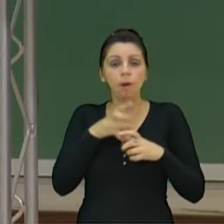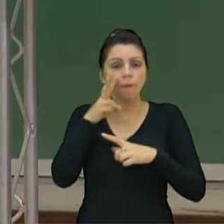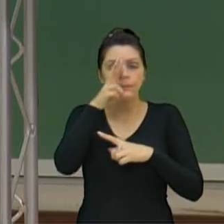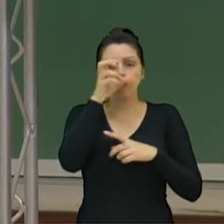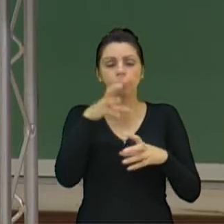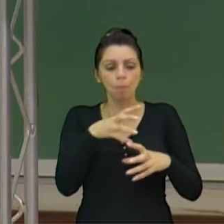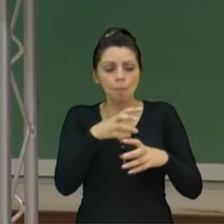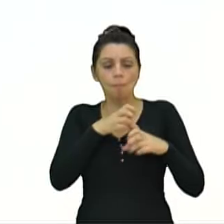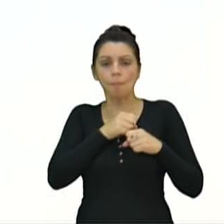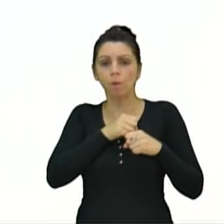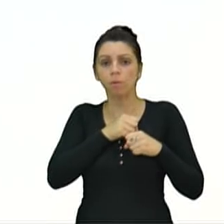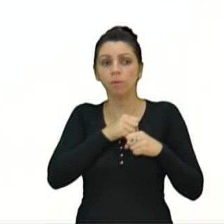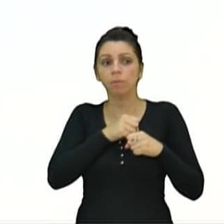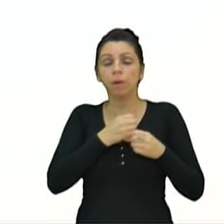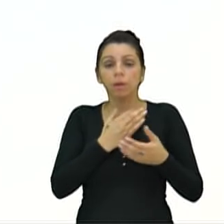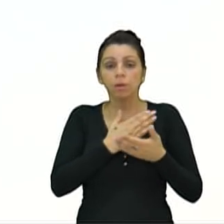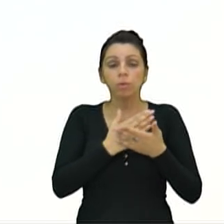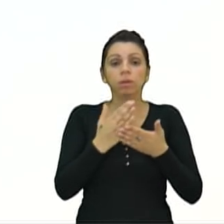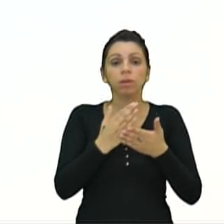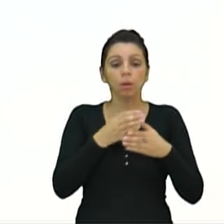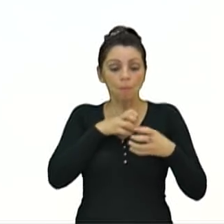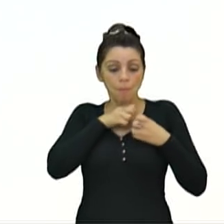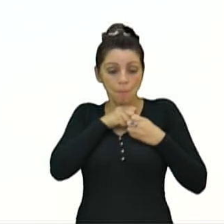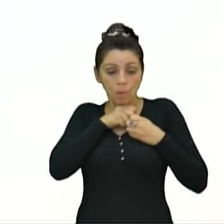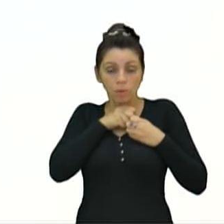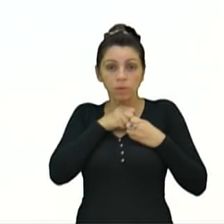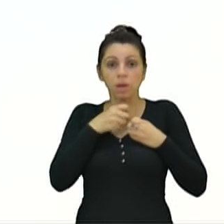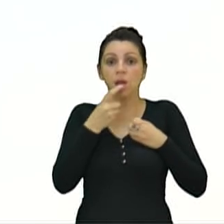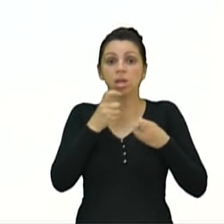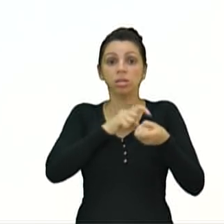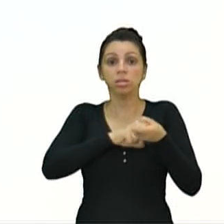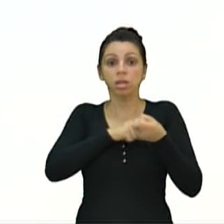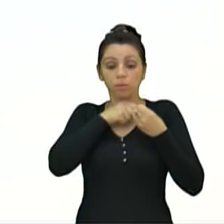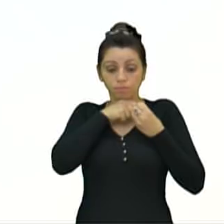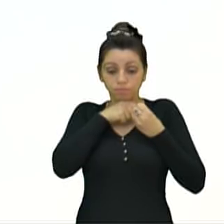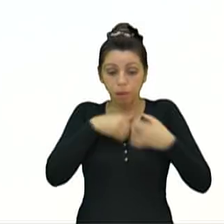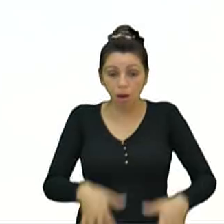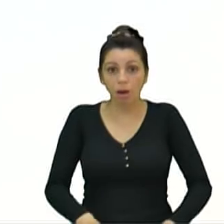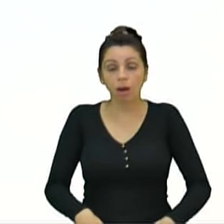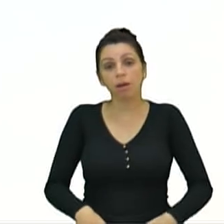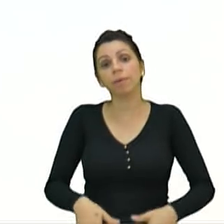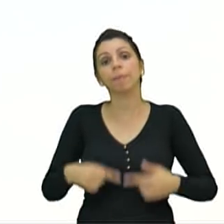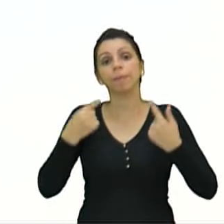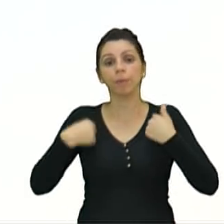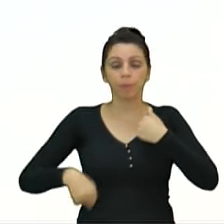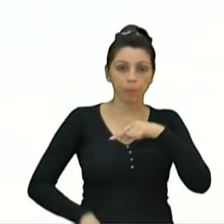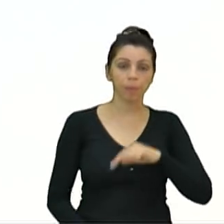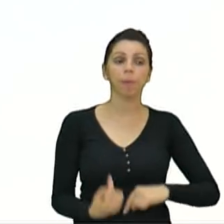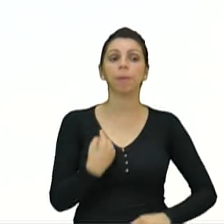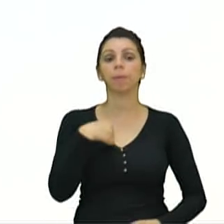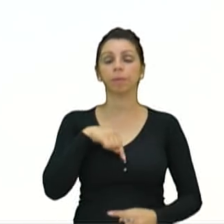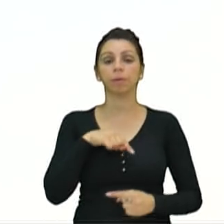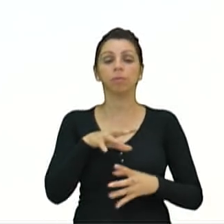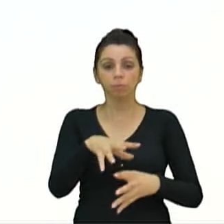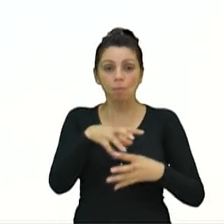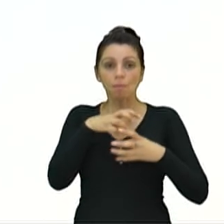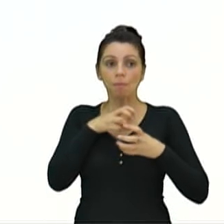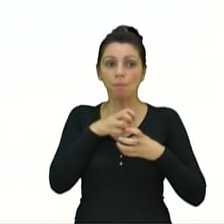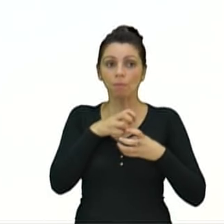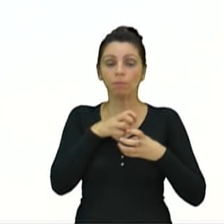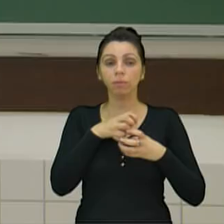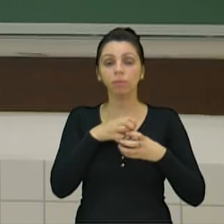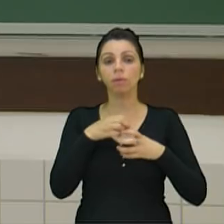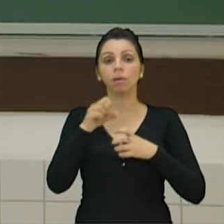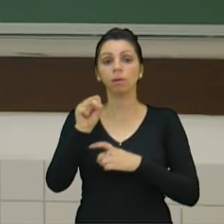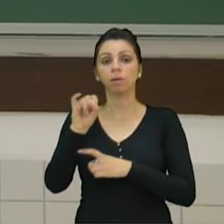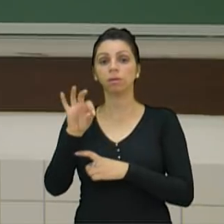aquela pressão para ele impulsionar o sangue através das artérias para o corpo. Então, se ele está contraído, contração